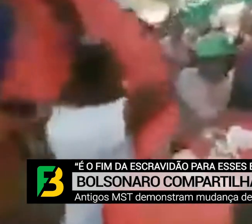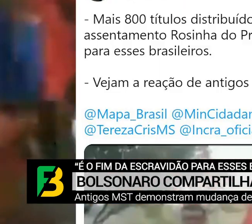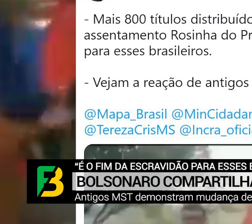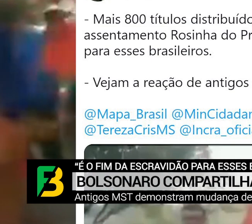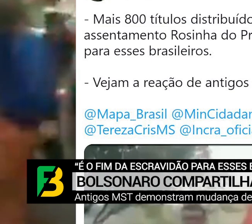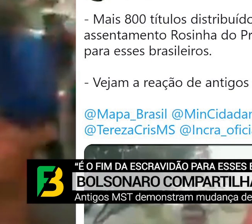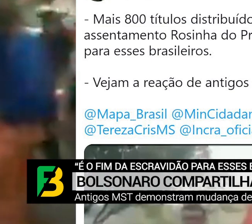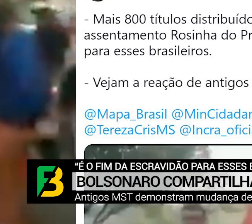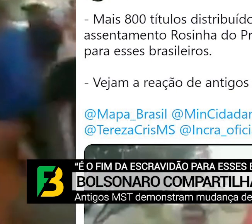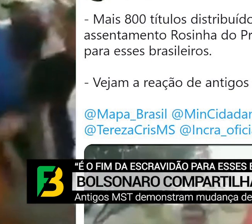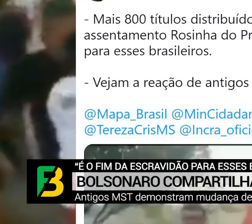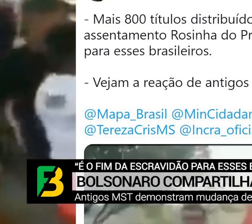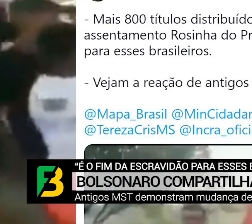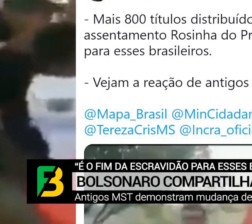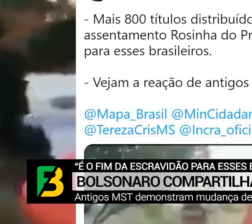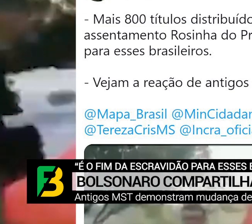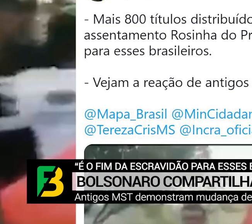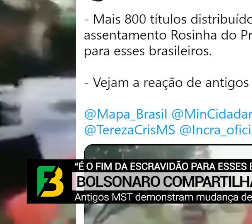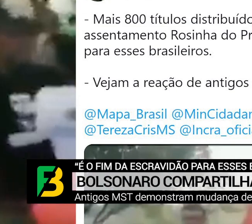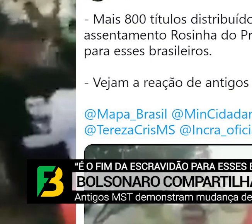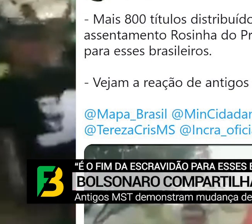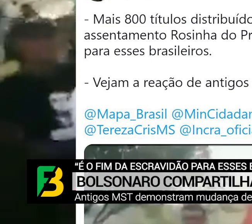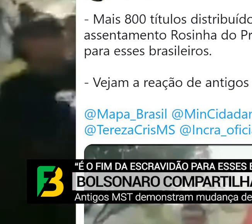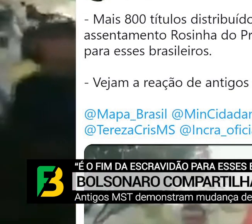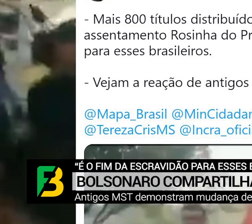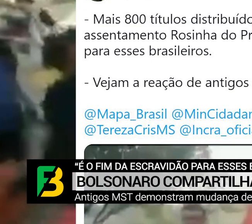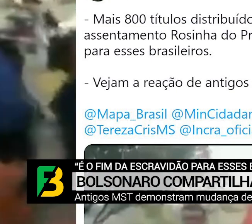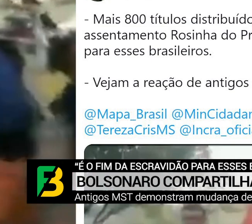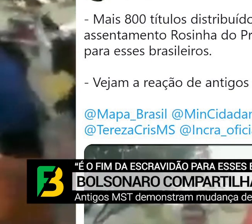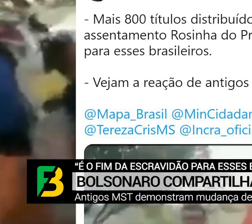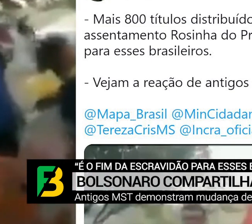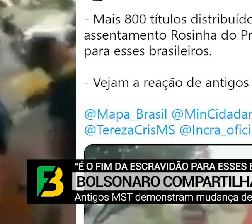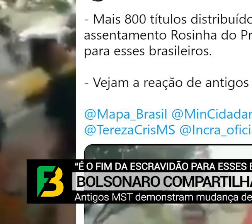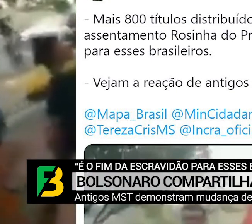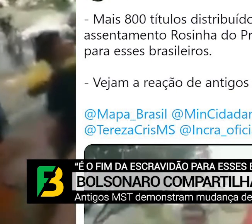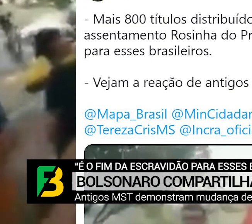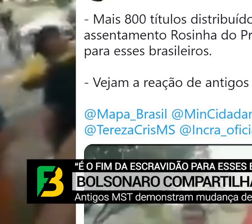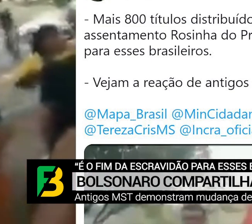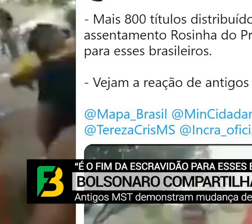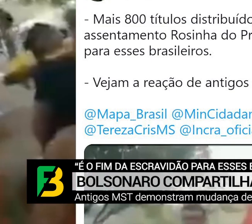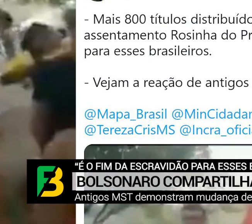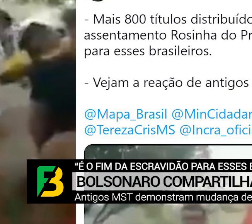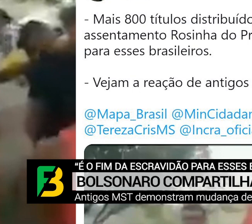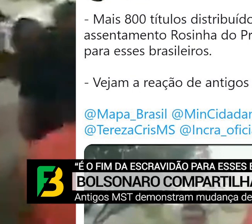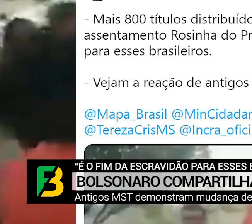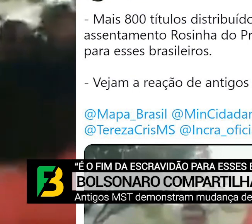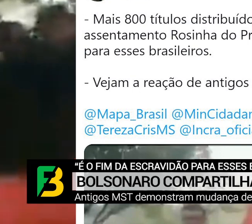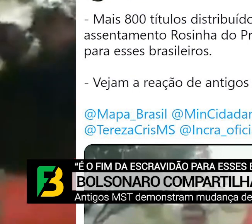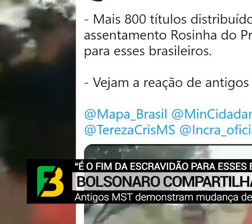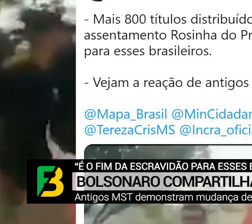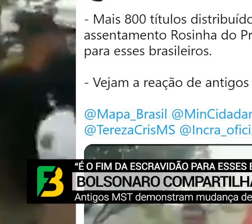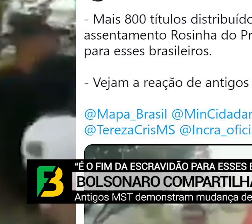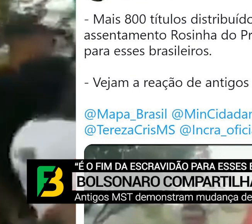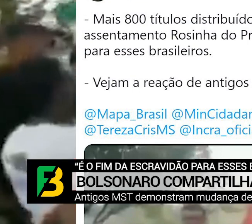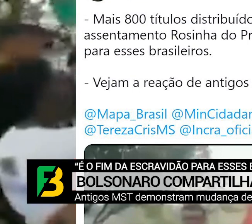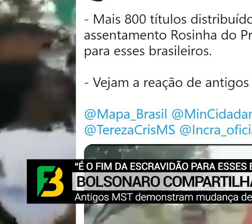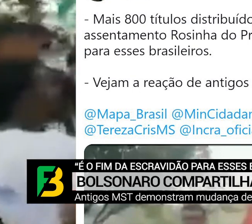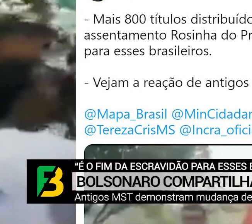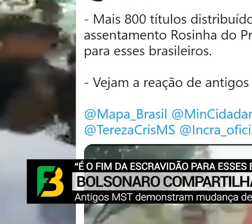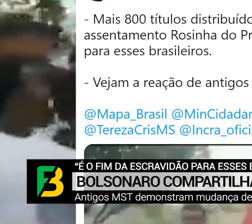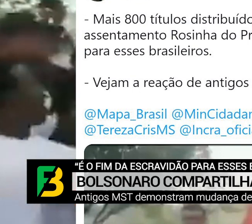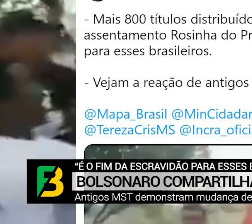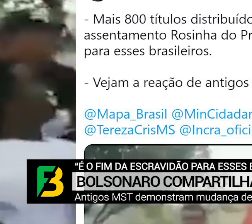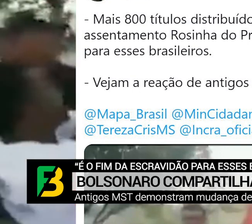legendou. Mais 800 títulos distribuídos no sul da Bahia, no assentamento Rosinha do Prado. É o fim